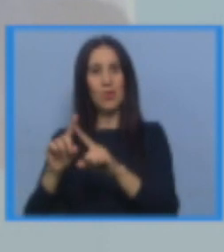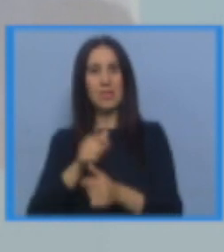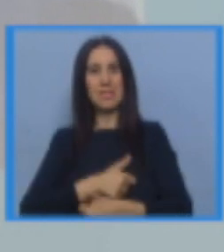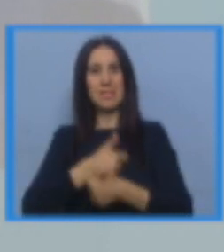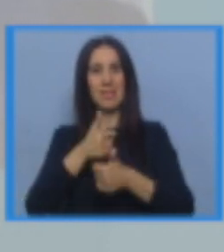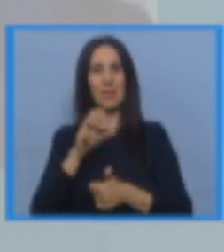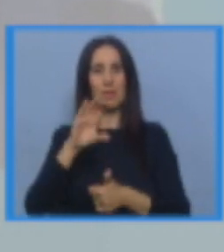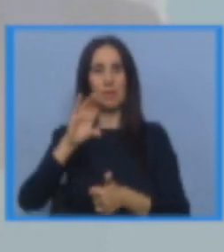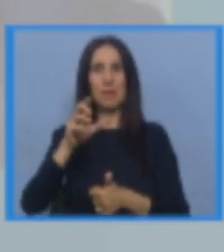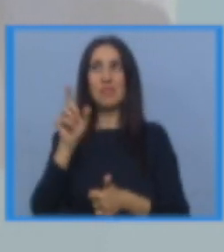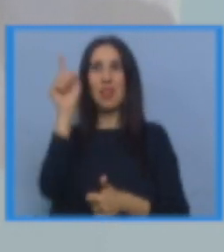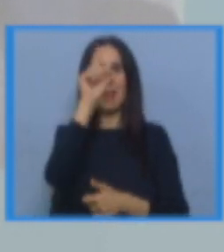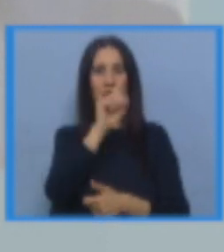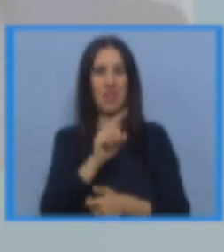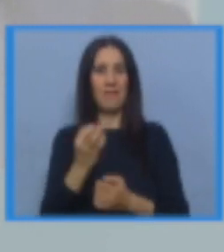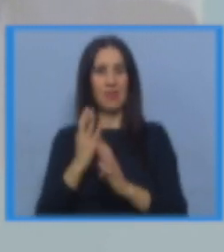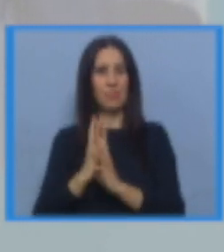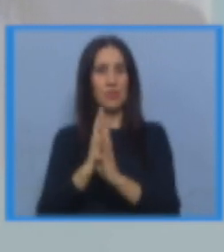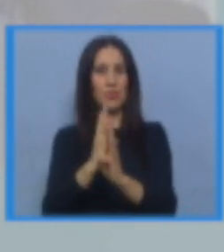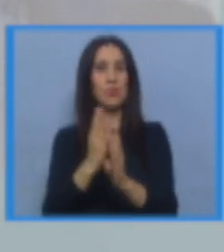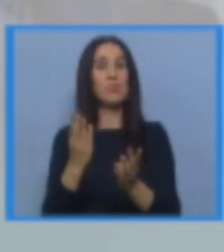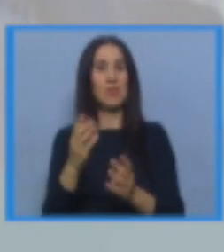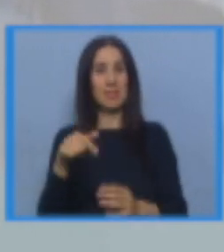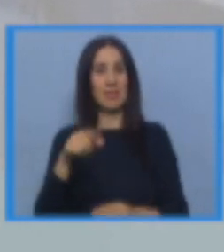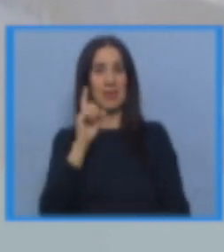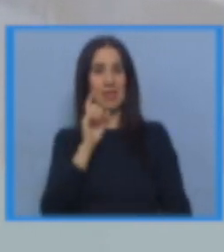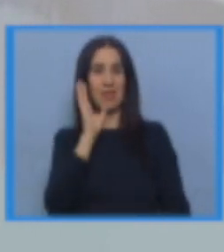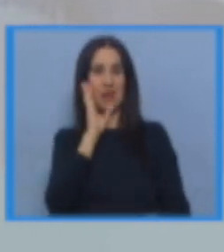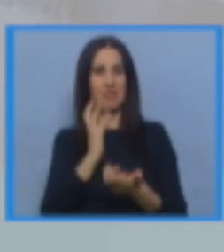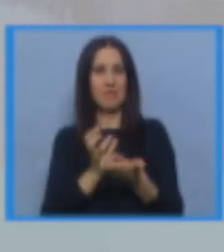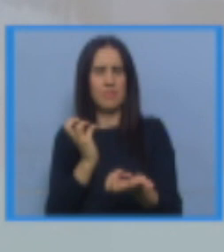Porque de facto também marca a tarde deste dia.